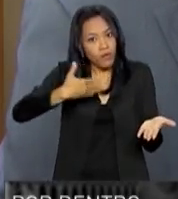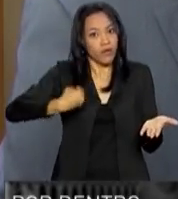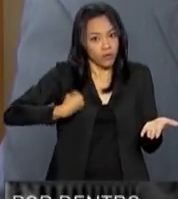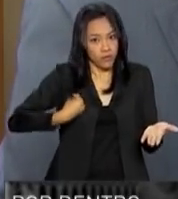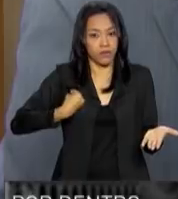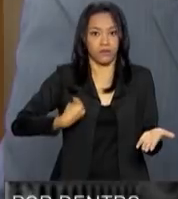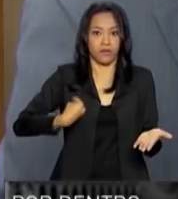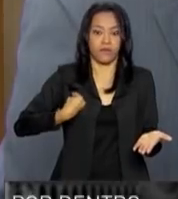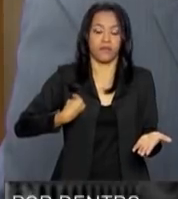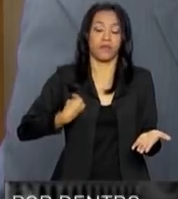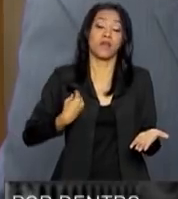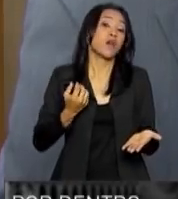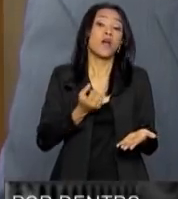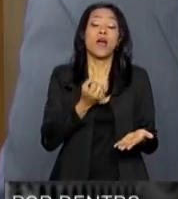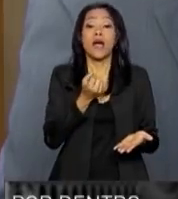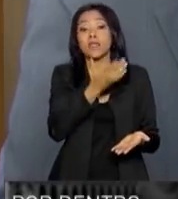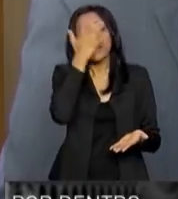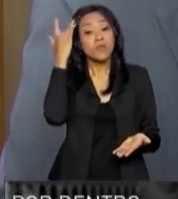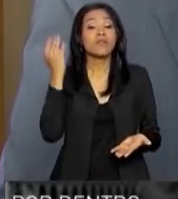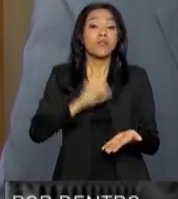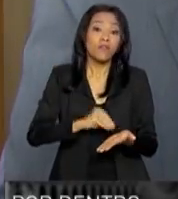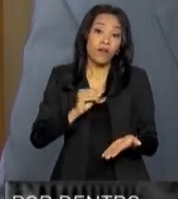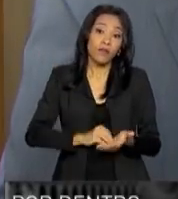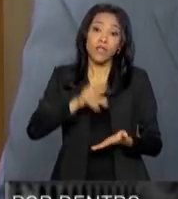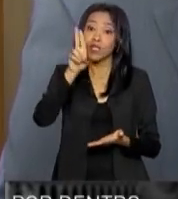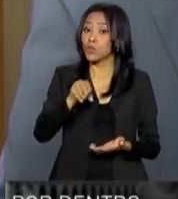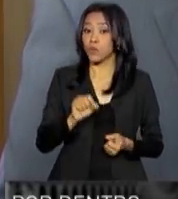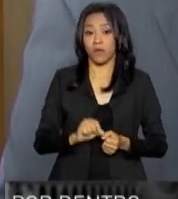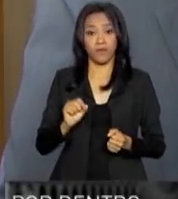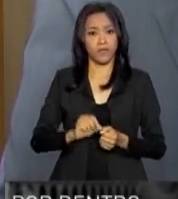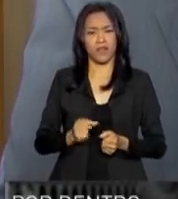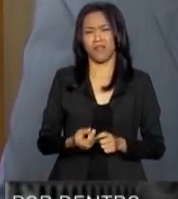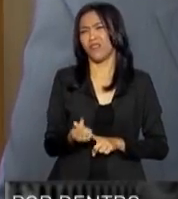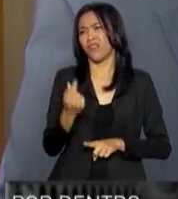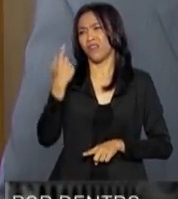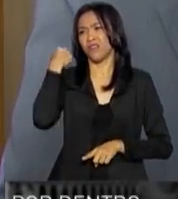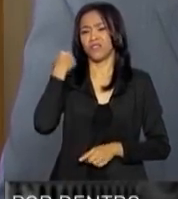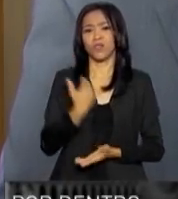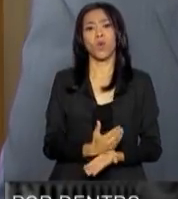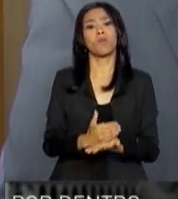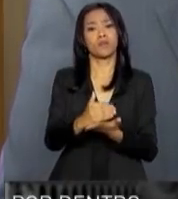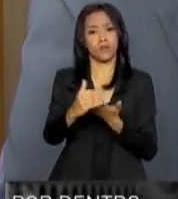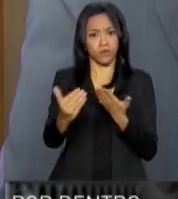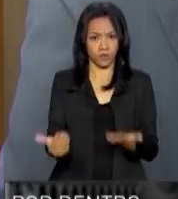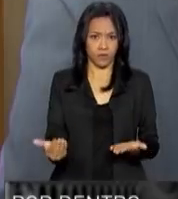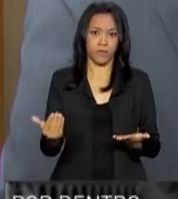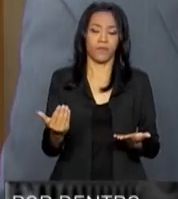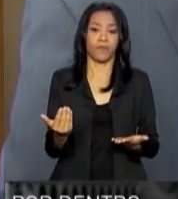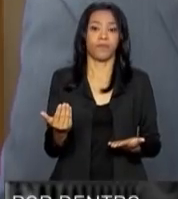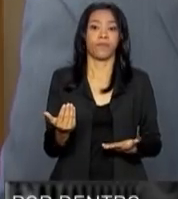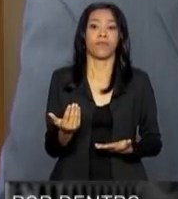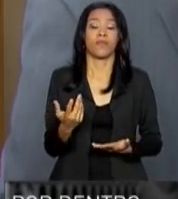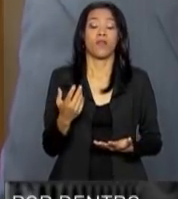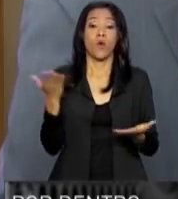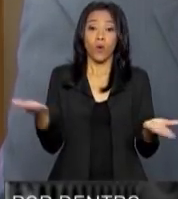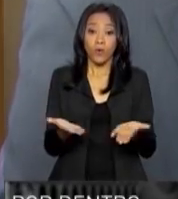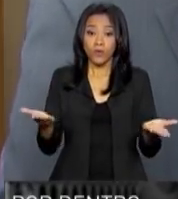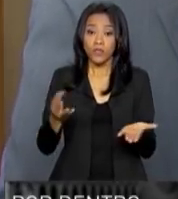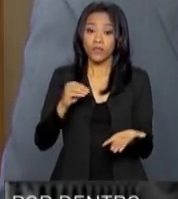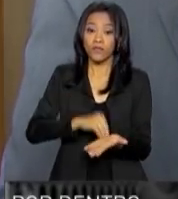processo foi dividido são aqueles que realmente nunca fizeram foi devido desde quando começou o processo hoje faltam ainda de um